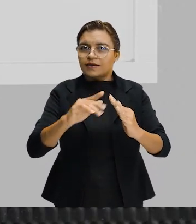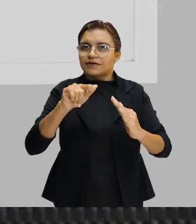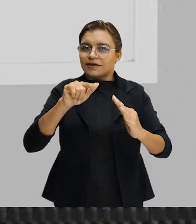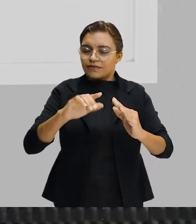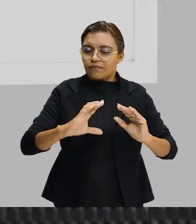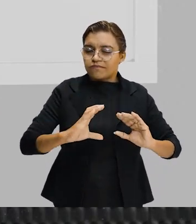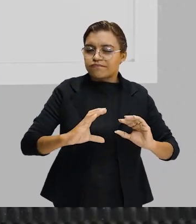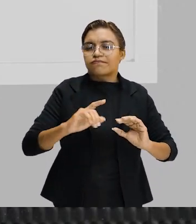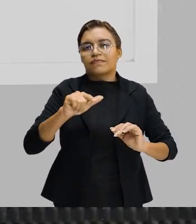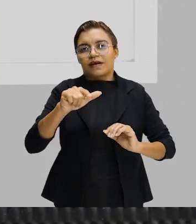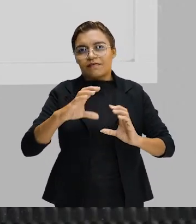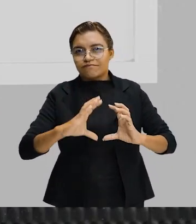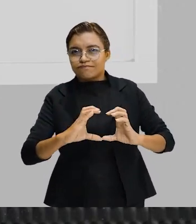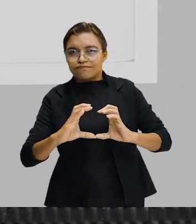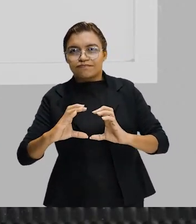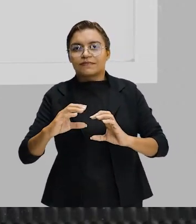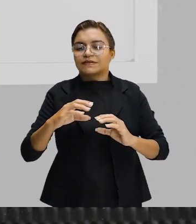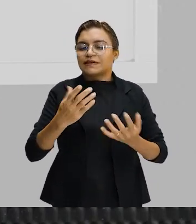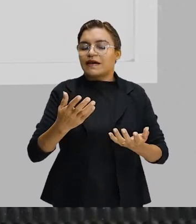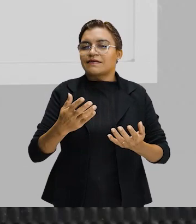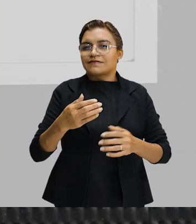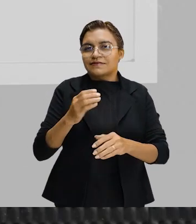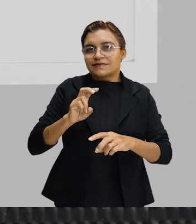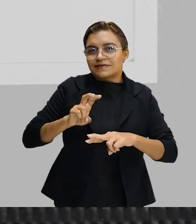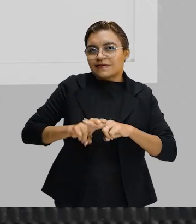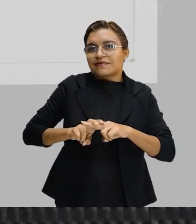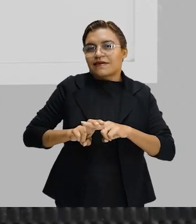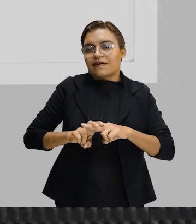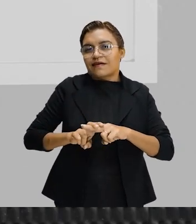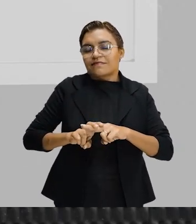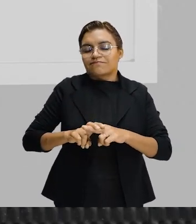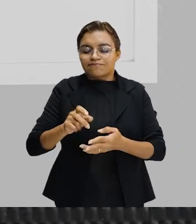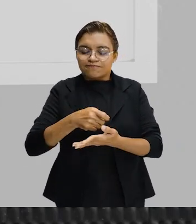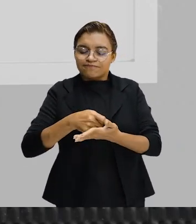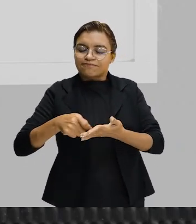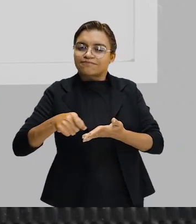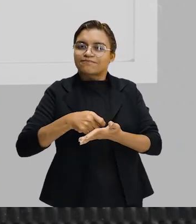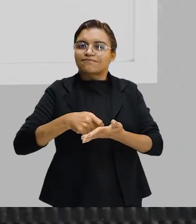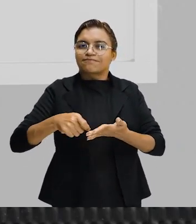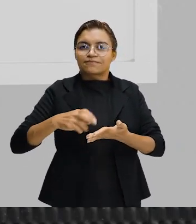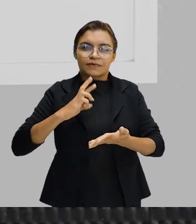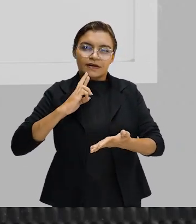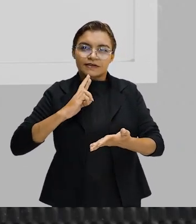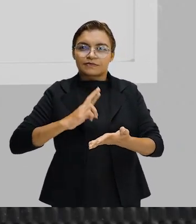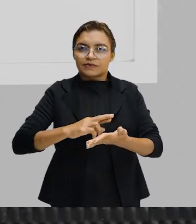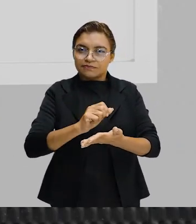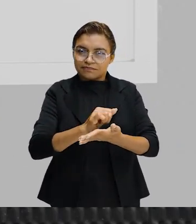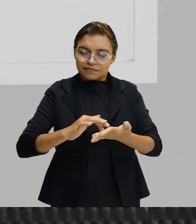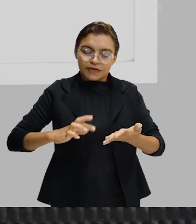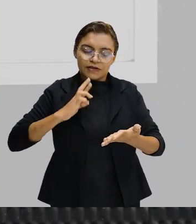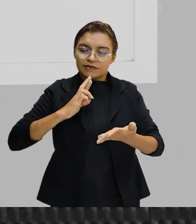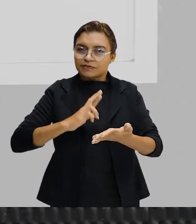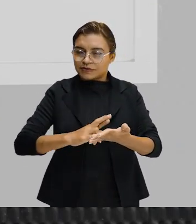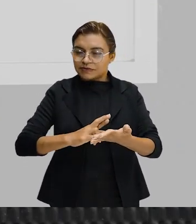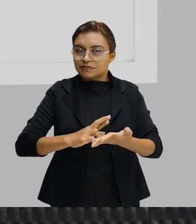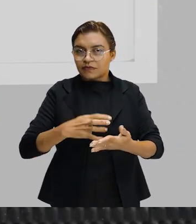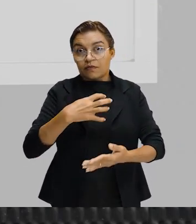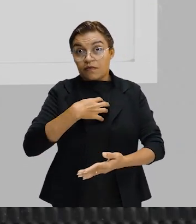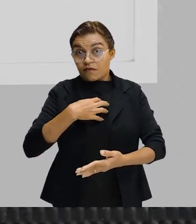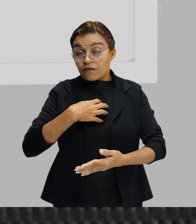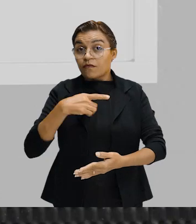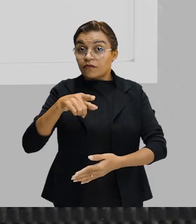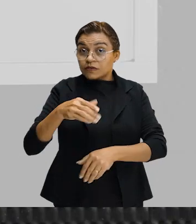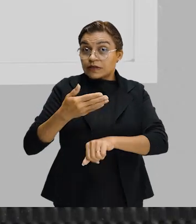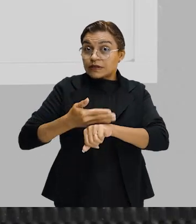casa, no momento oportuno, sentar e responder esses exercícios aí, tá ok? Como uma forma de teste